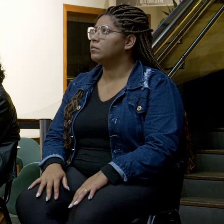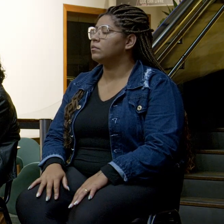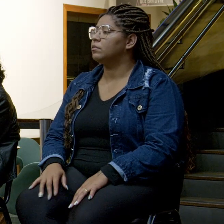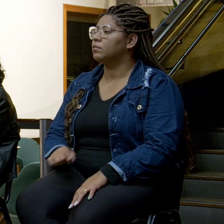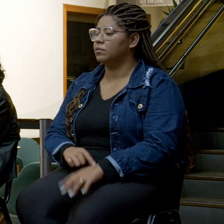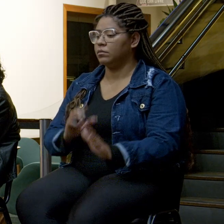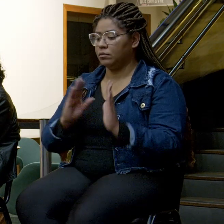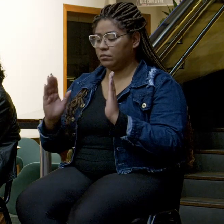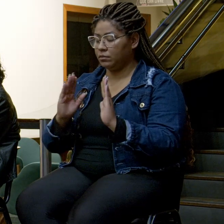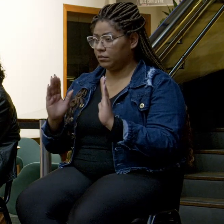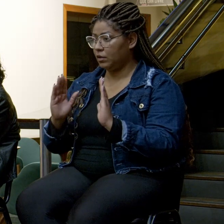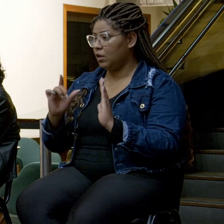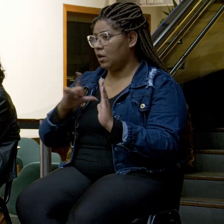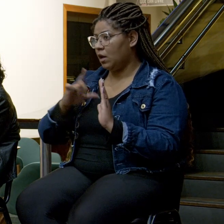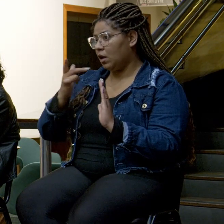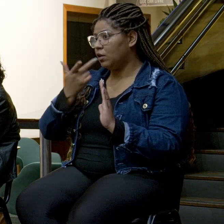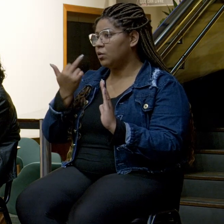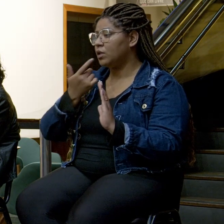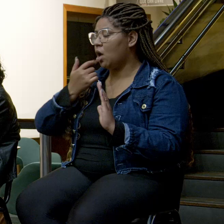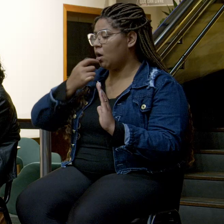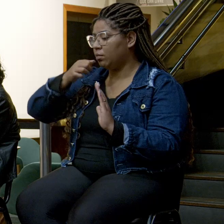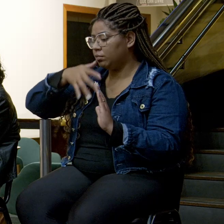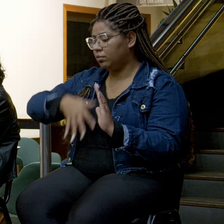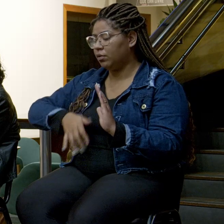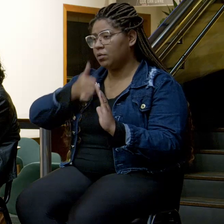período, As Trouxas Ensanguentadas, fossem feitas por uma mulher,